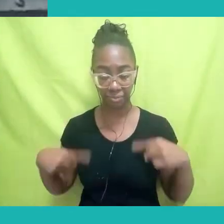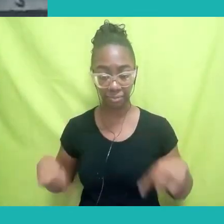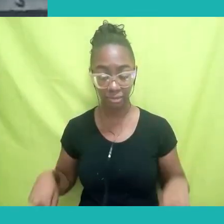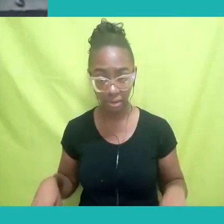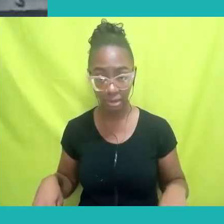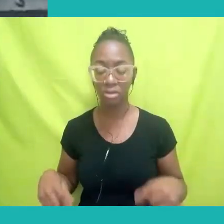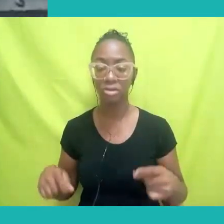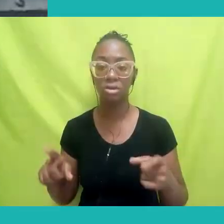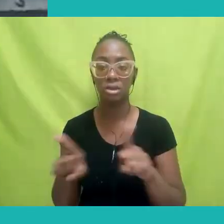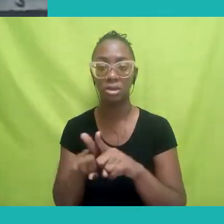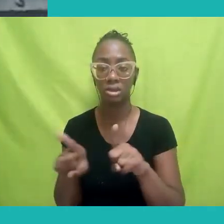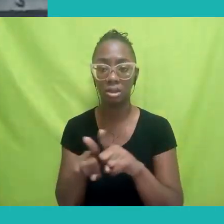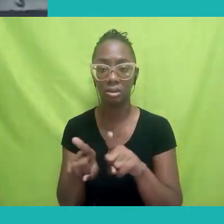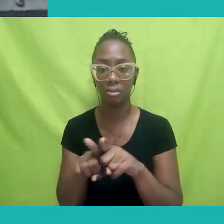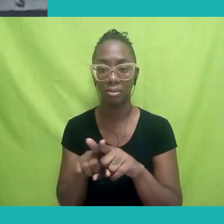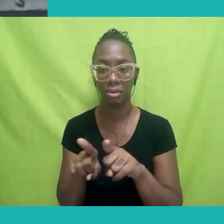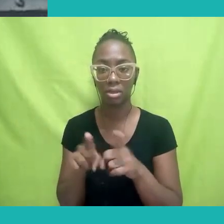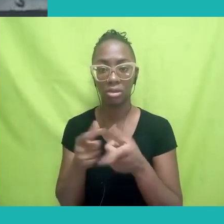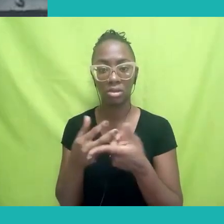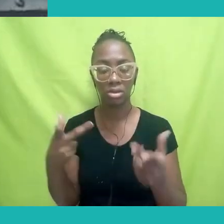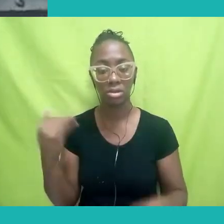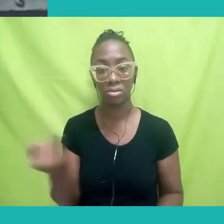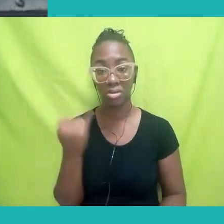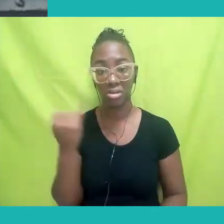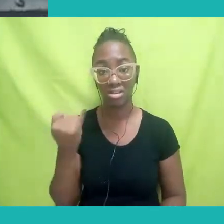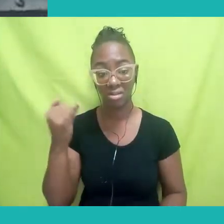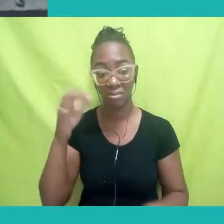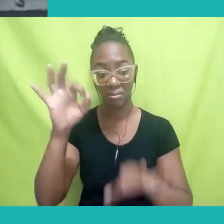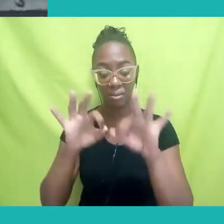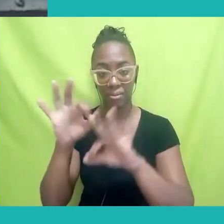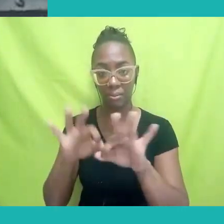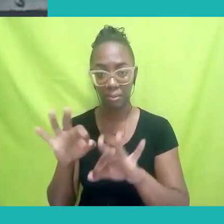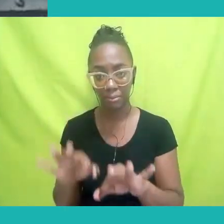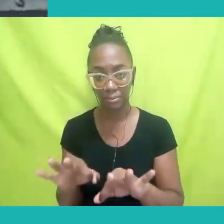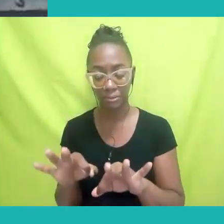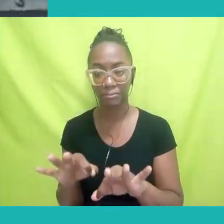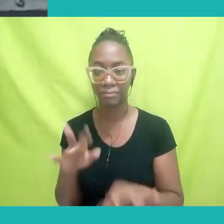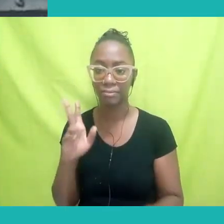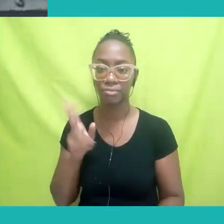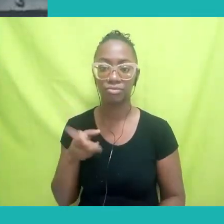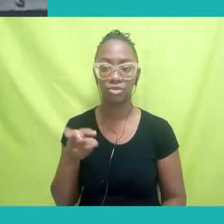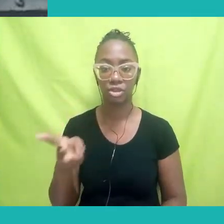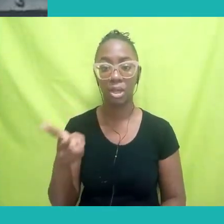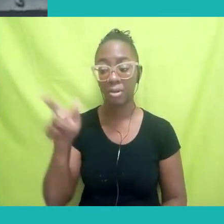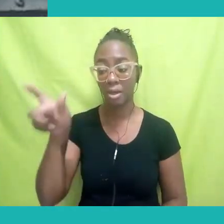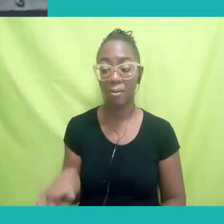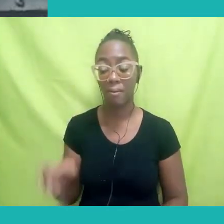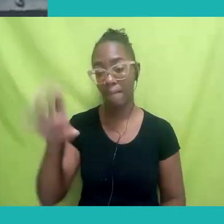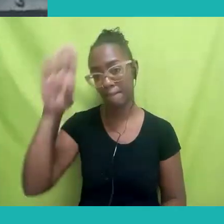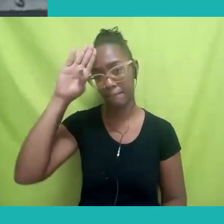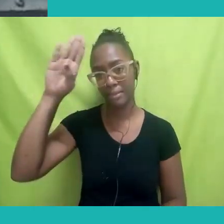ainda critérios funcionais e hierárquicos pelos quais, com alguma frequência, né, um militar ele